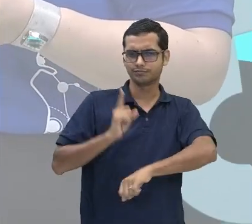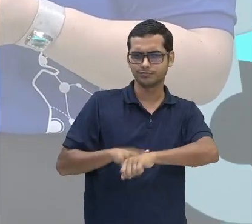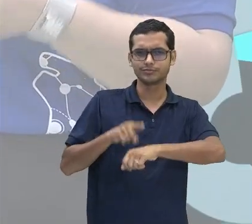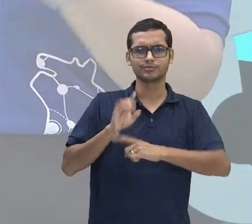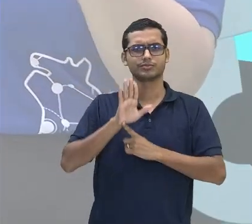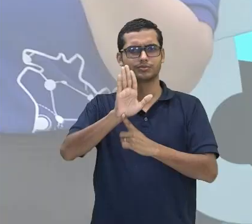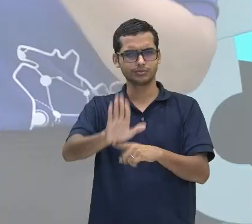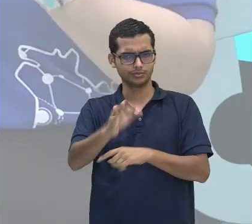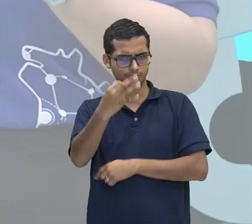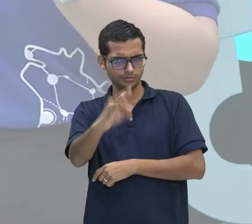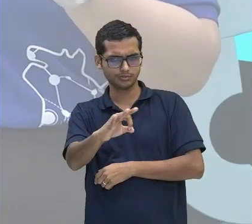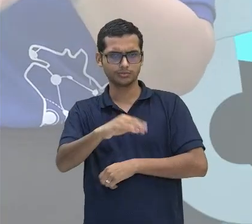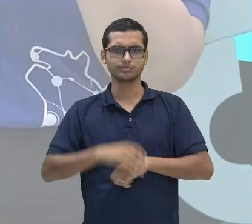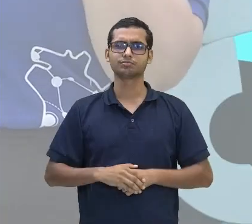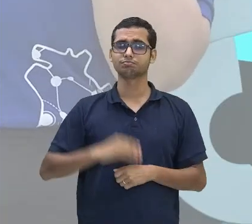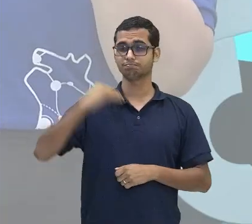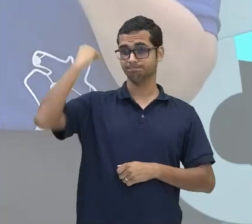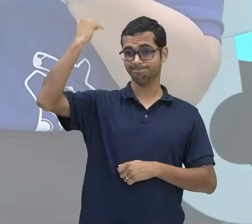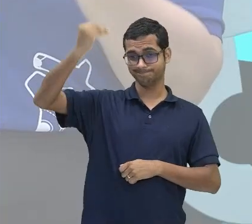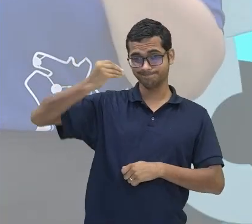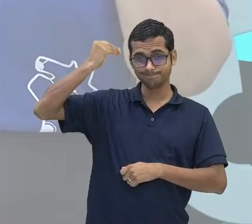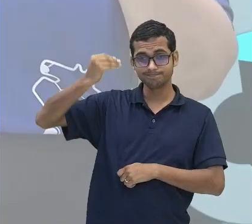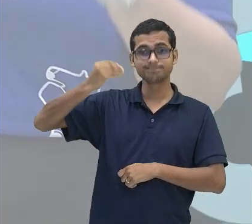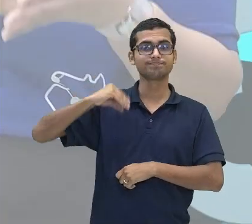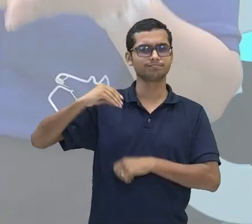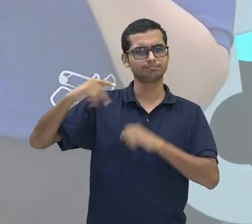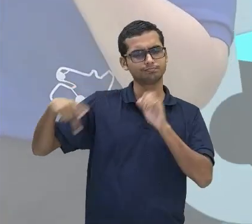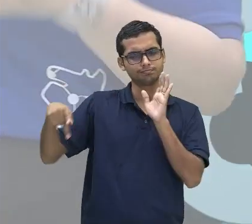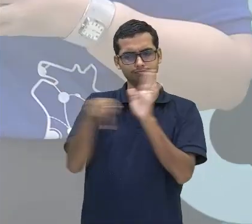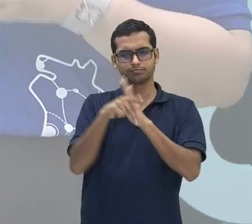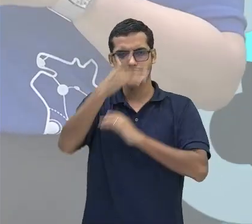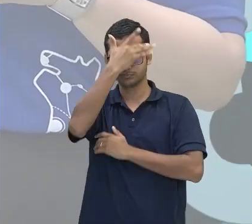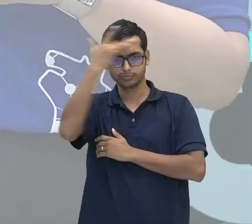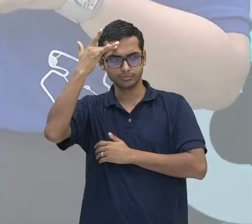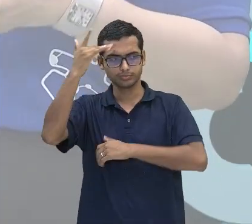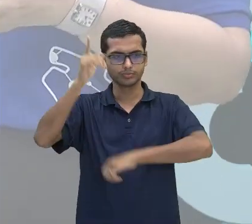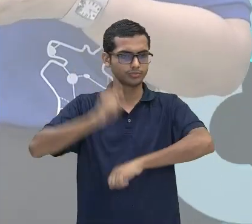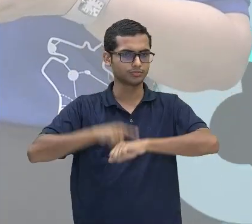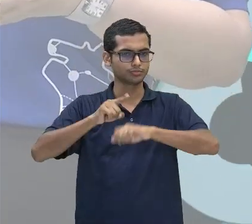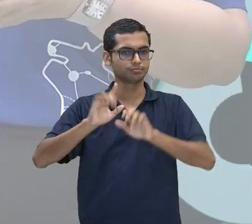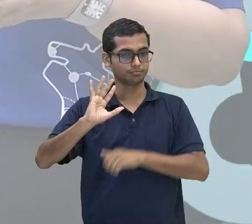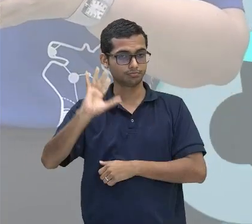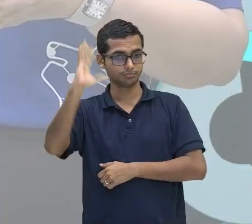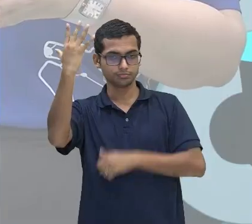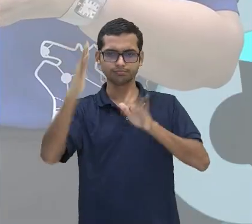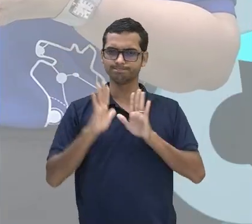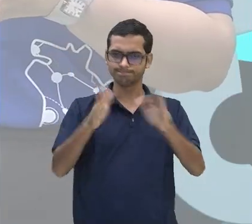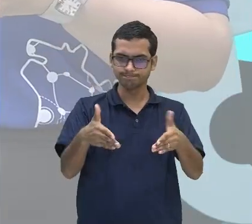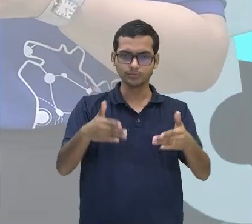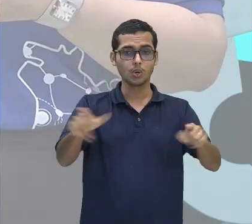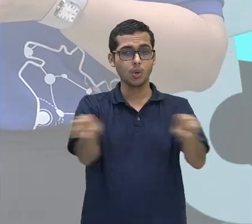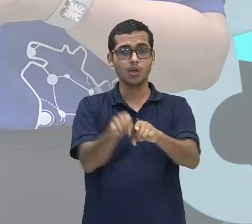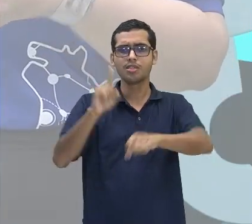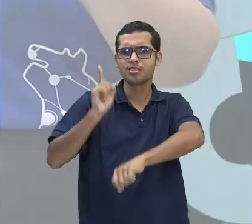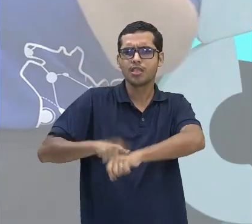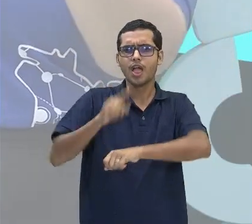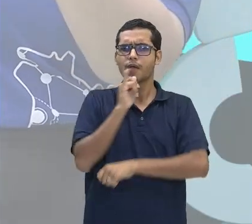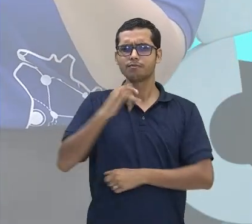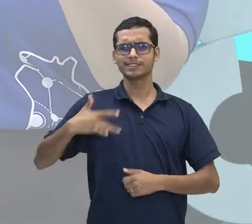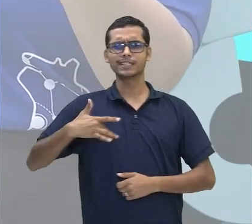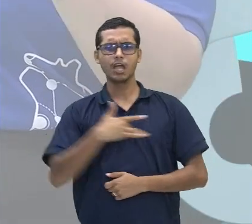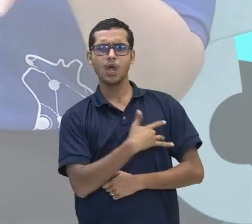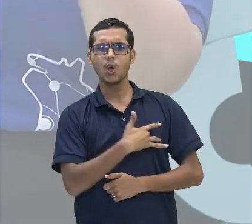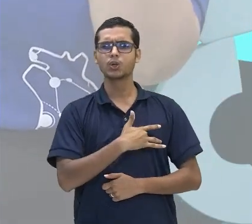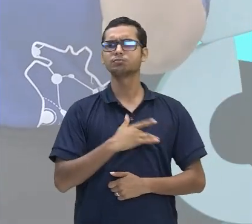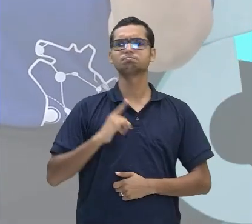Isso é a autoridade e a experiência relacionada à situação específica. Se você estivesse ali falando de saúde, quem